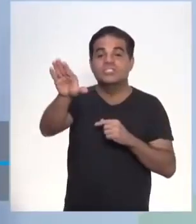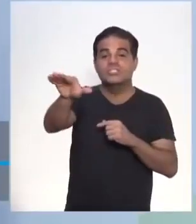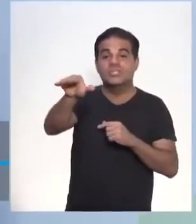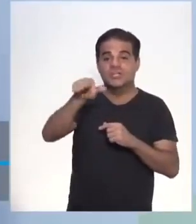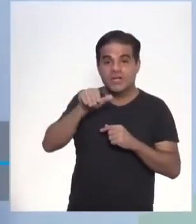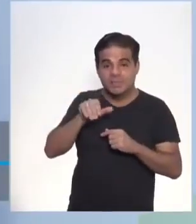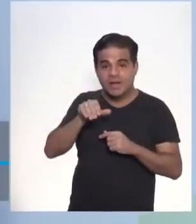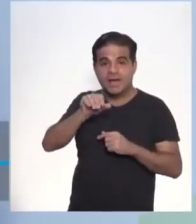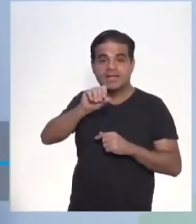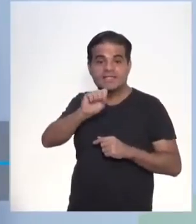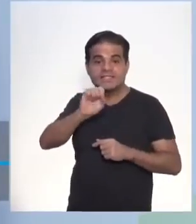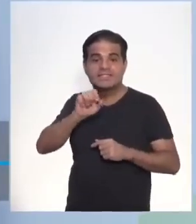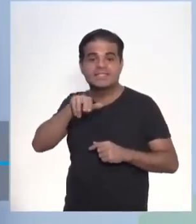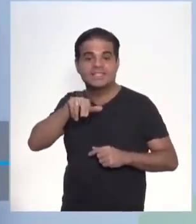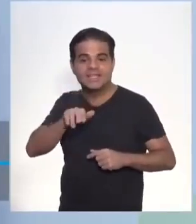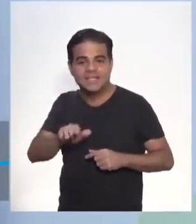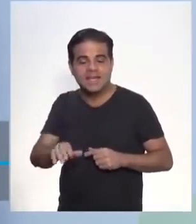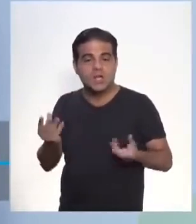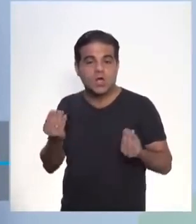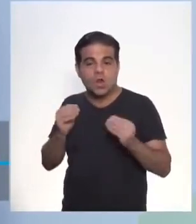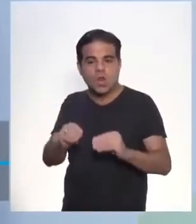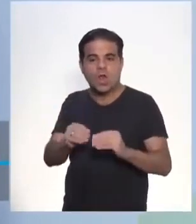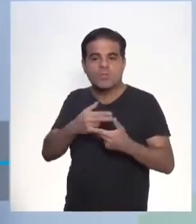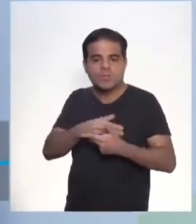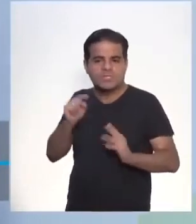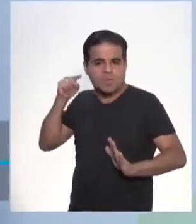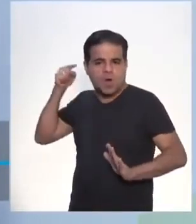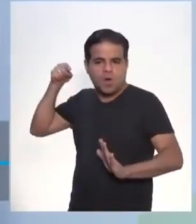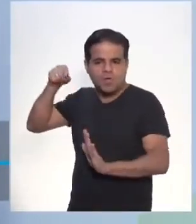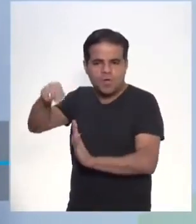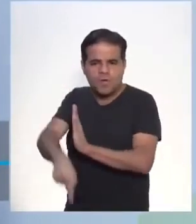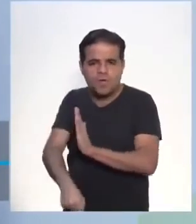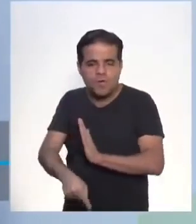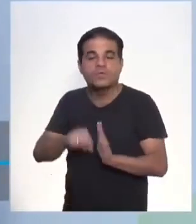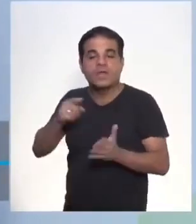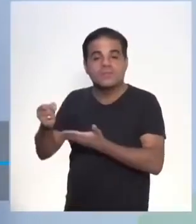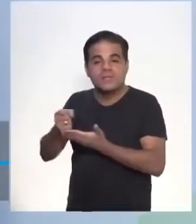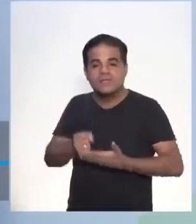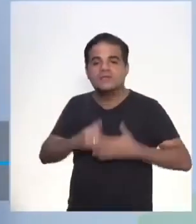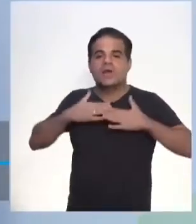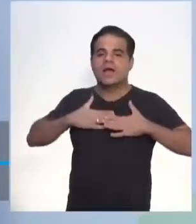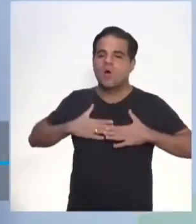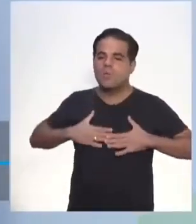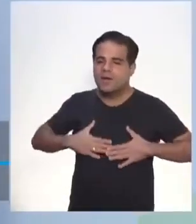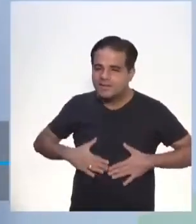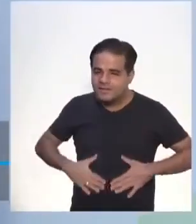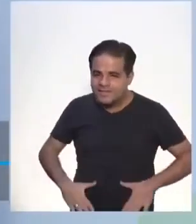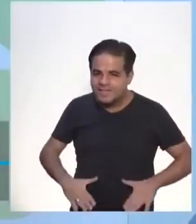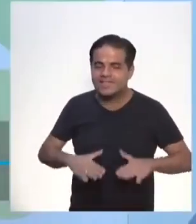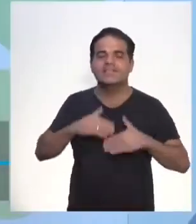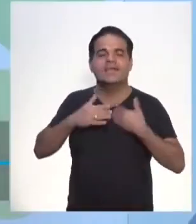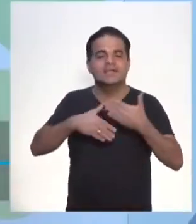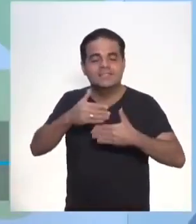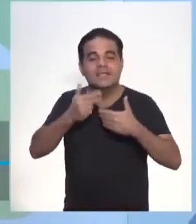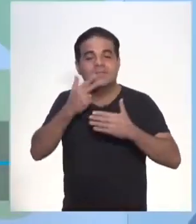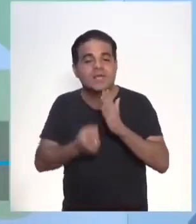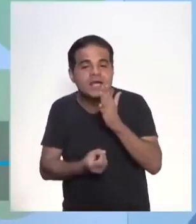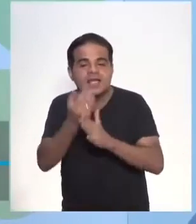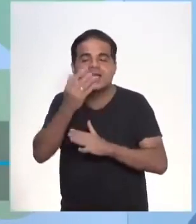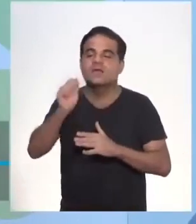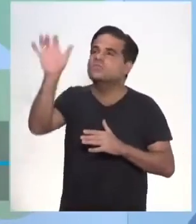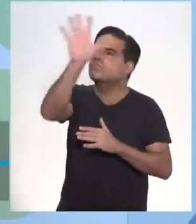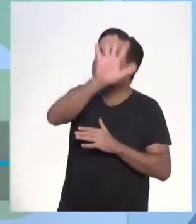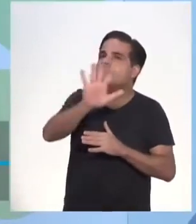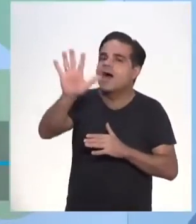Chama, sereno, né? Então ele coloca uma intensidade, sim, depois ele vem com aquela calmaria, sim, né? Sim, e fazendo o tempo todo criar uma